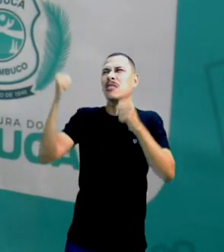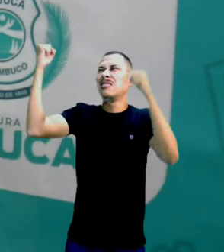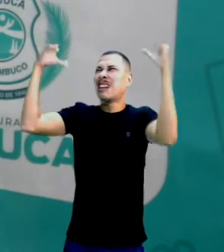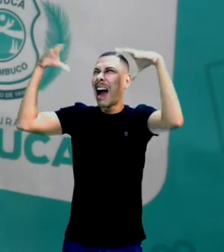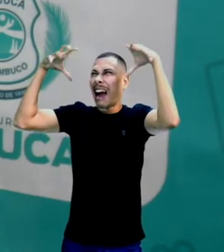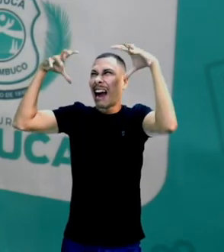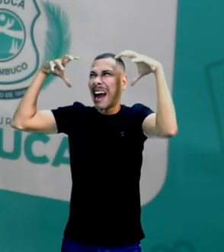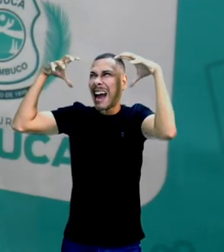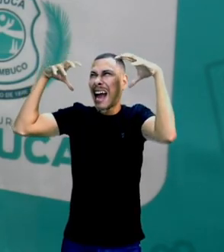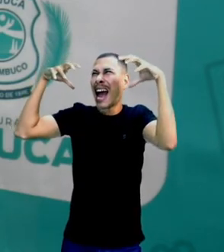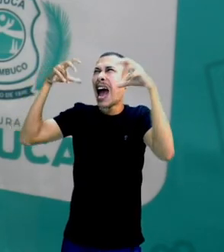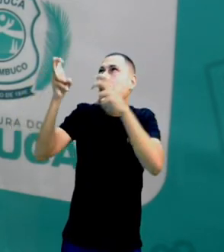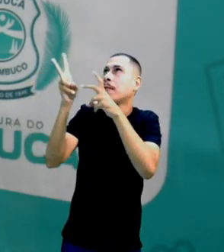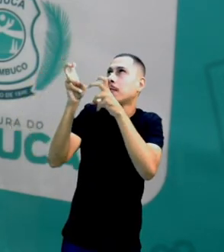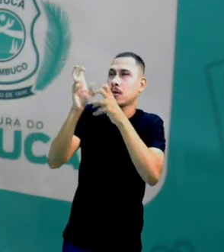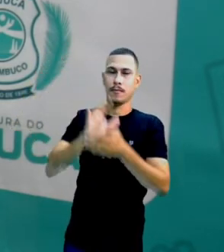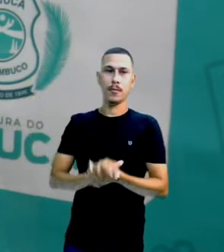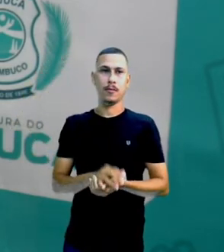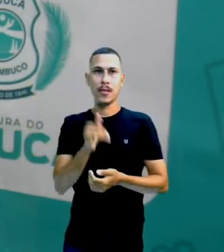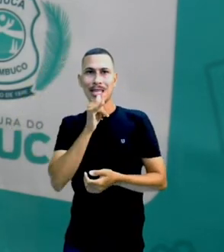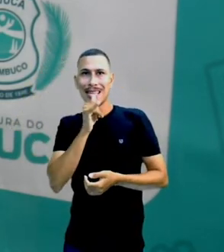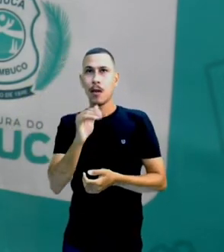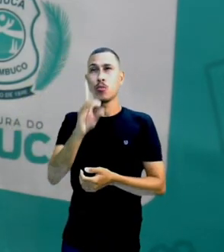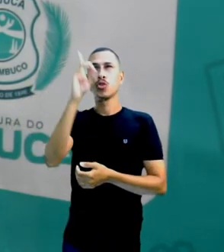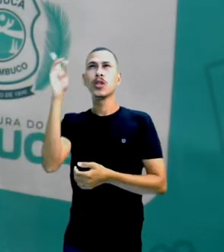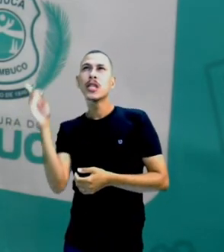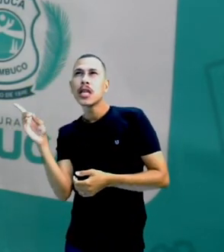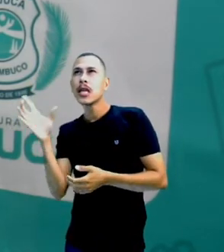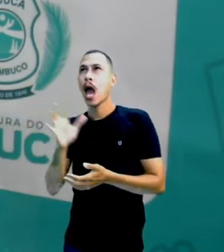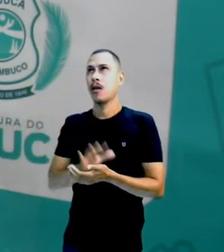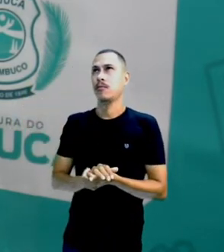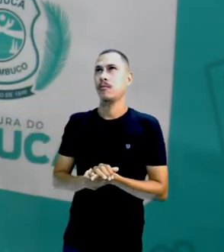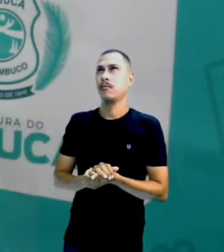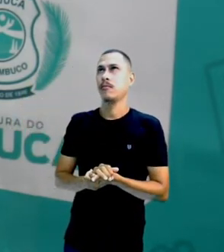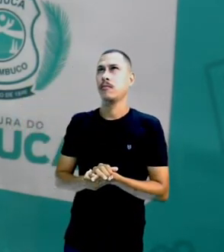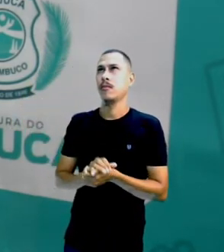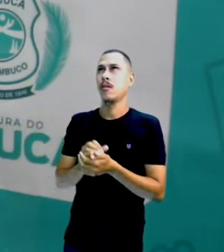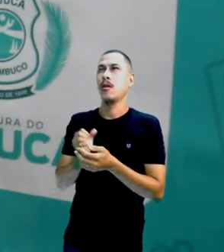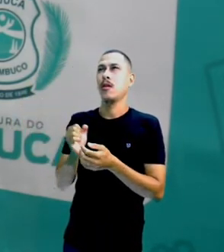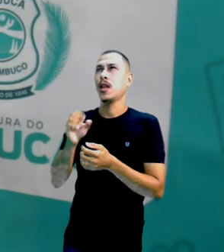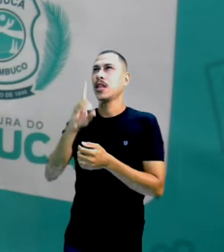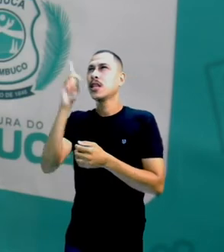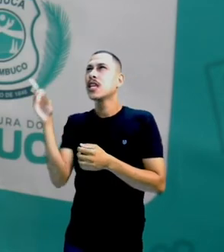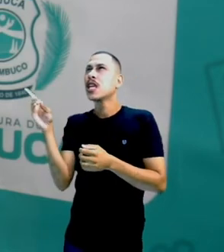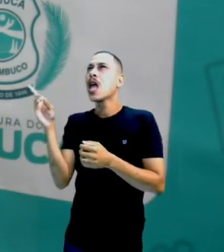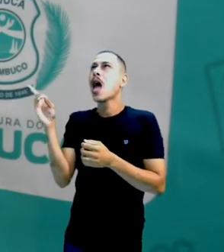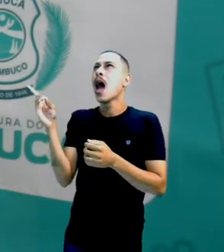chuva. Ah, vai ter dias que nem vai ter chuva e nem vai ter sol. Vai ser